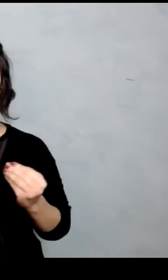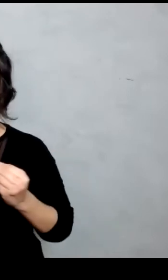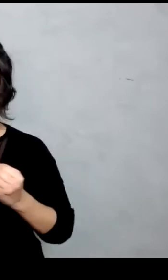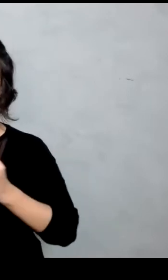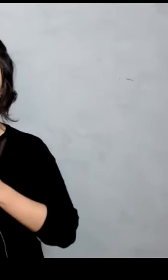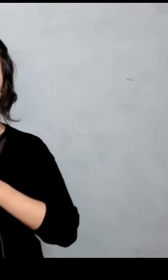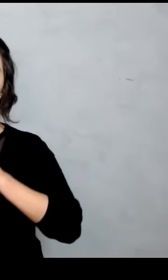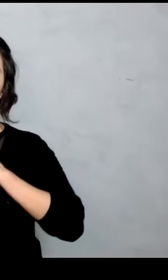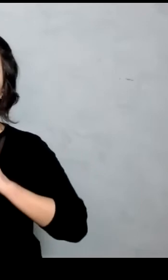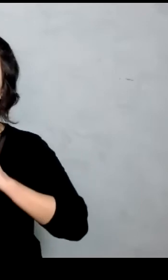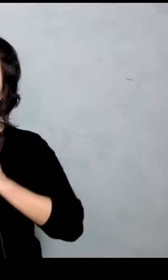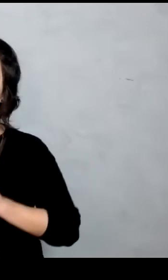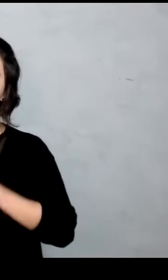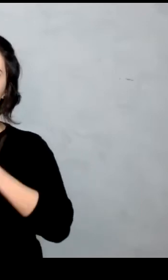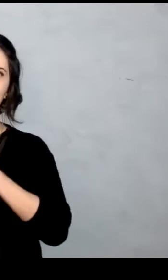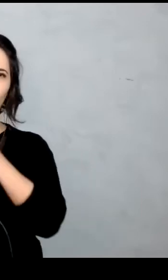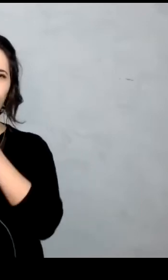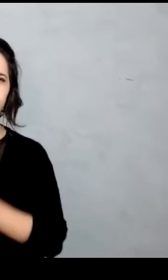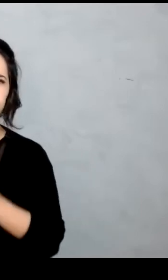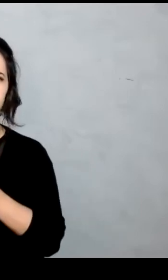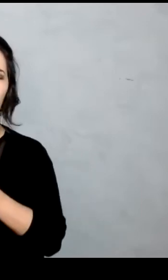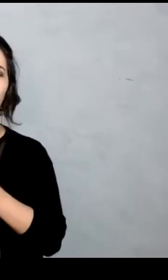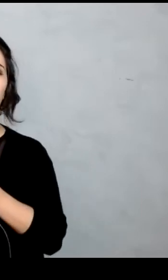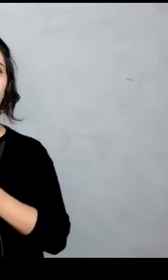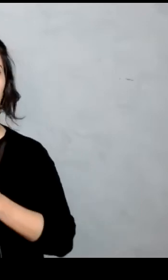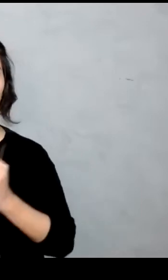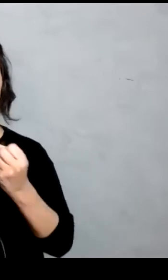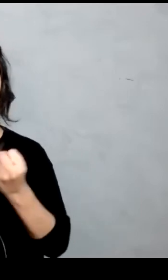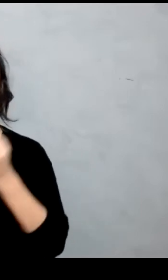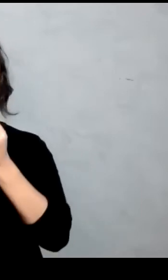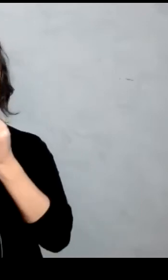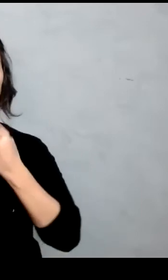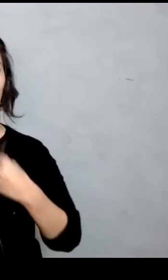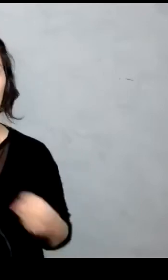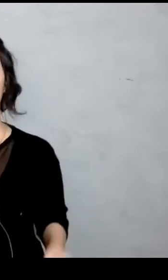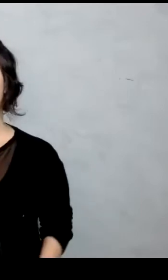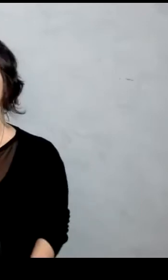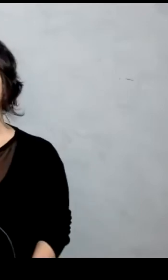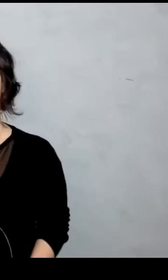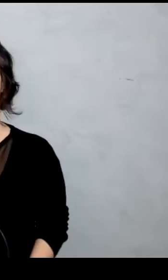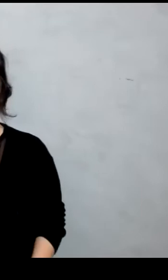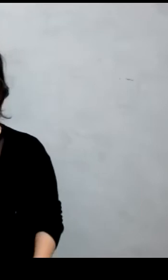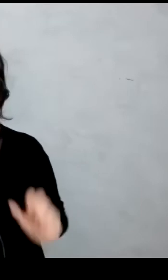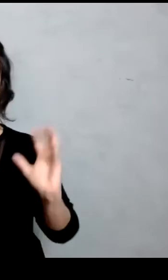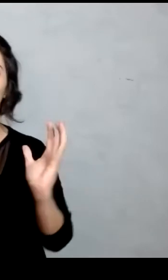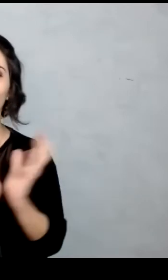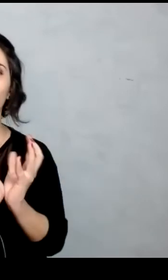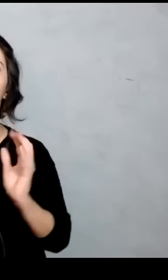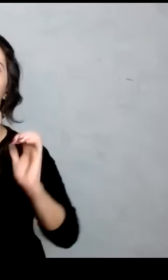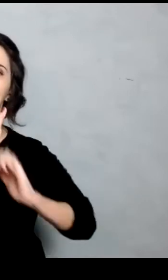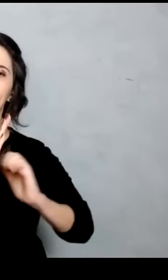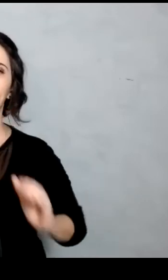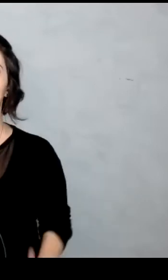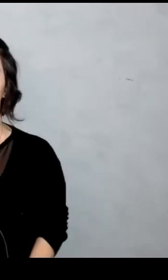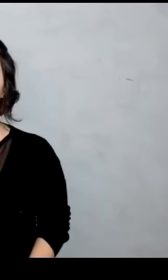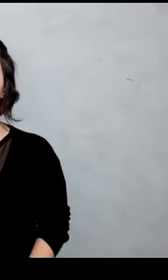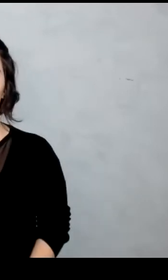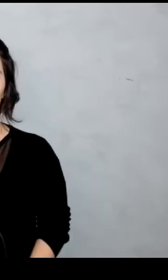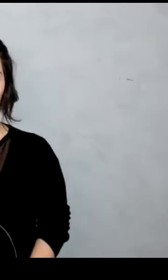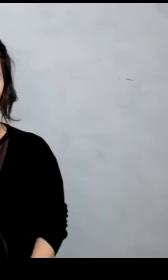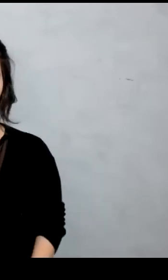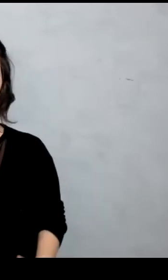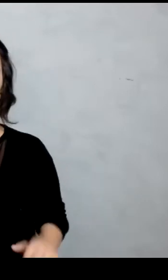EDP, e como patrocinadores o Grupo Globo, Itaú Unibanco e Sabesp. Ele conta ainda